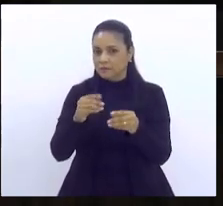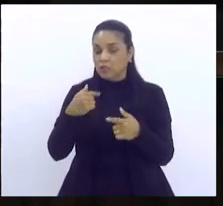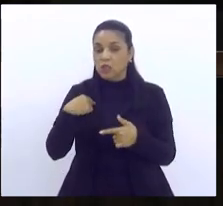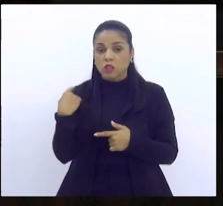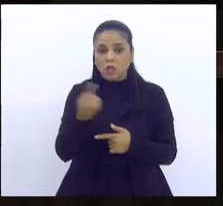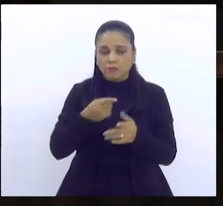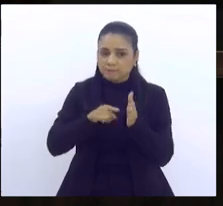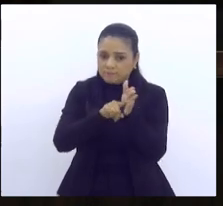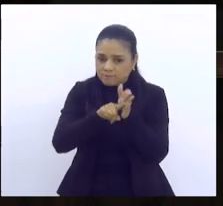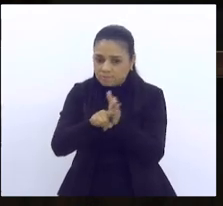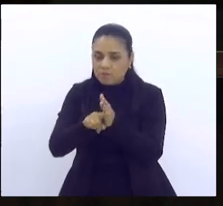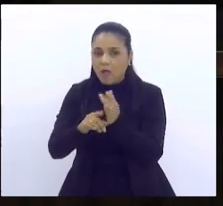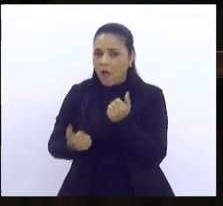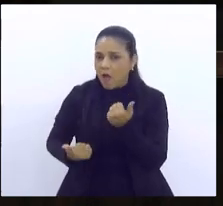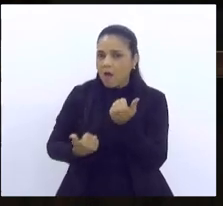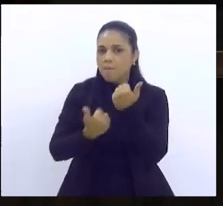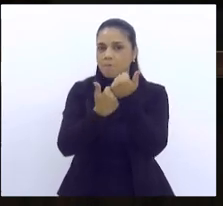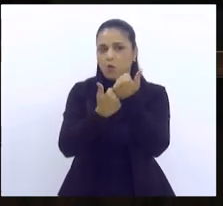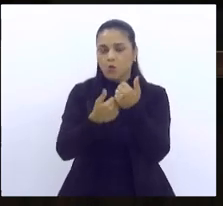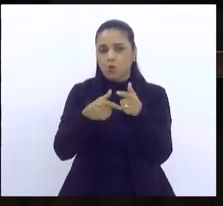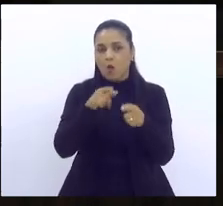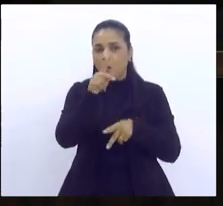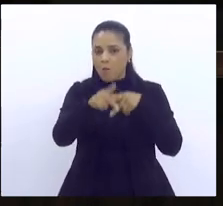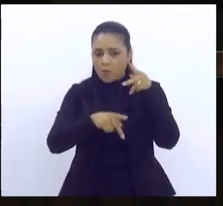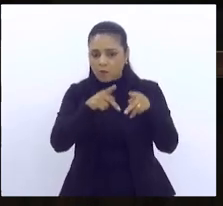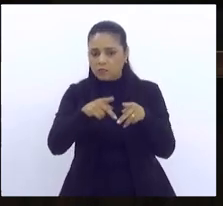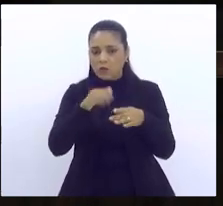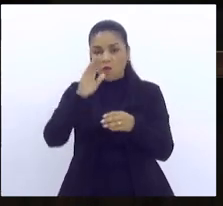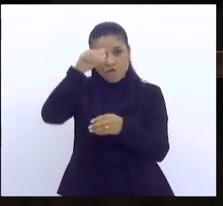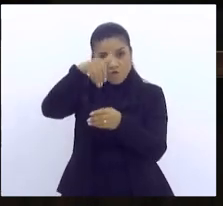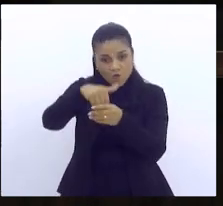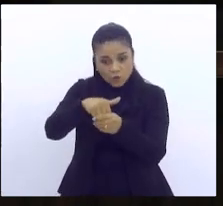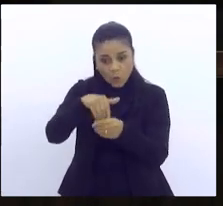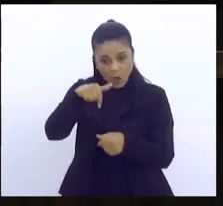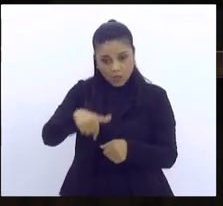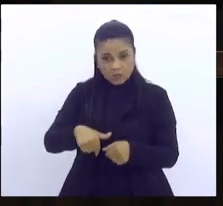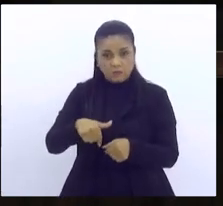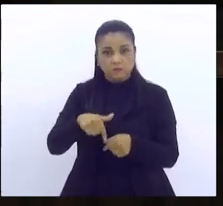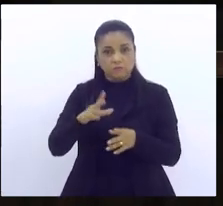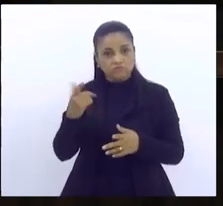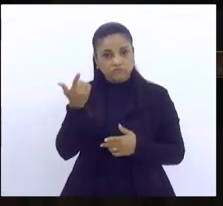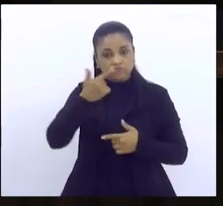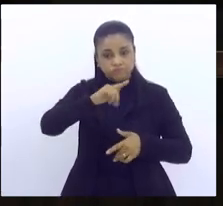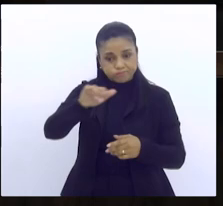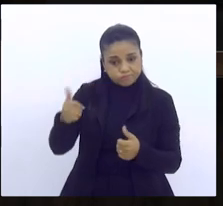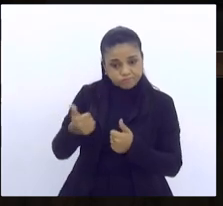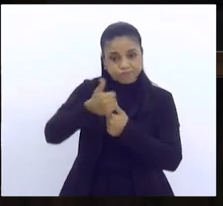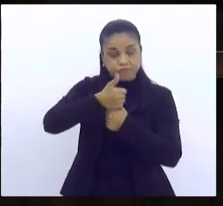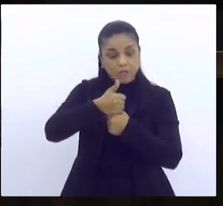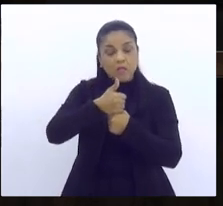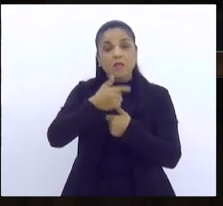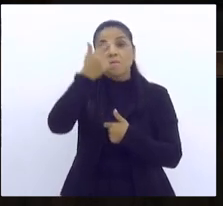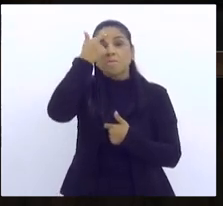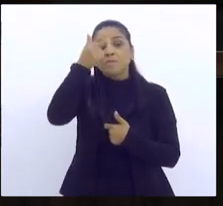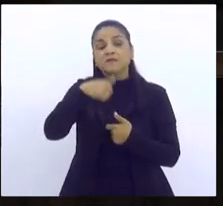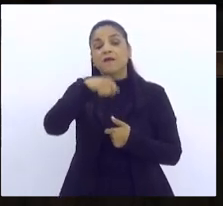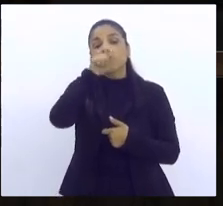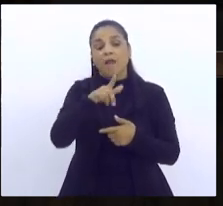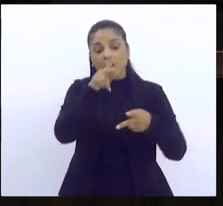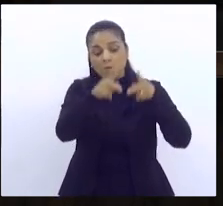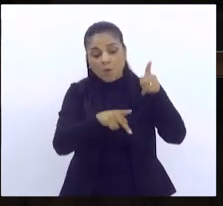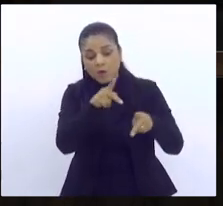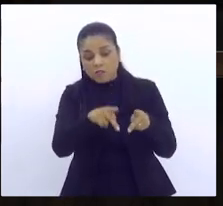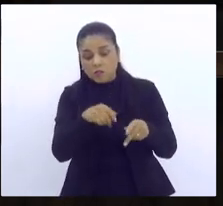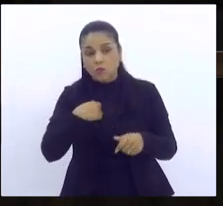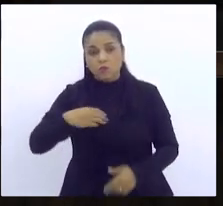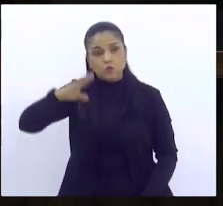fiscalizamos e damos apoio ao povo, porque estamos aqui colocados por eles, estamos sendo atacados, imagina o pobre coitado na rua, na ponta. Imagina um